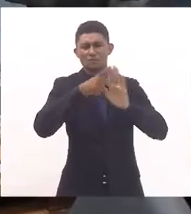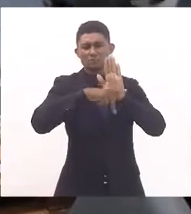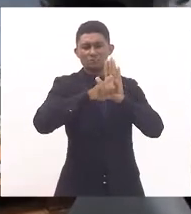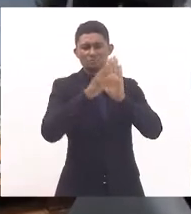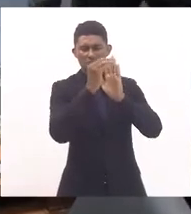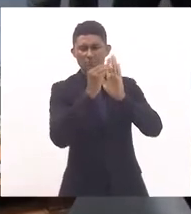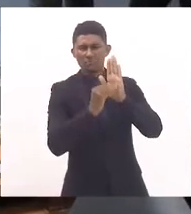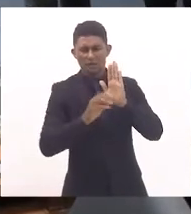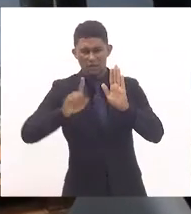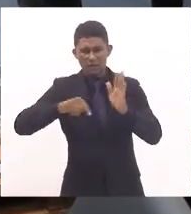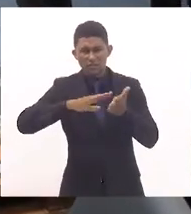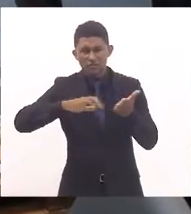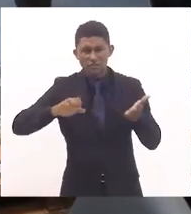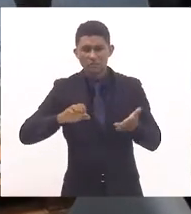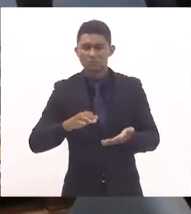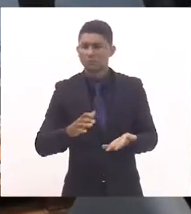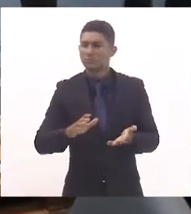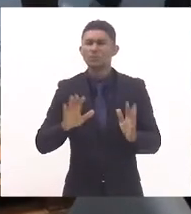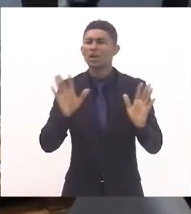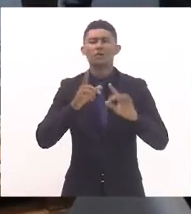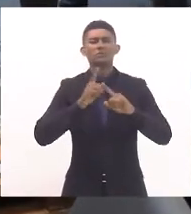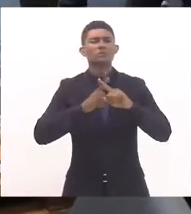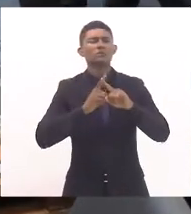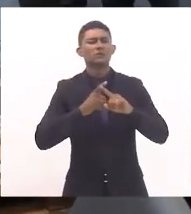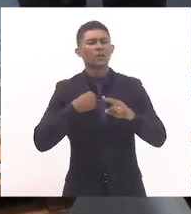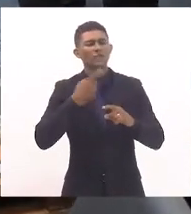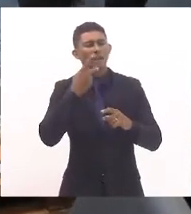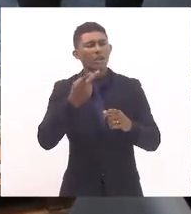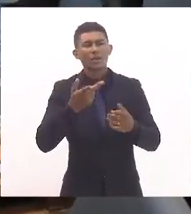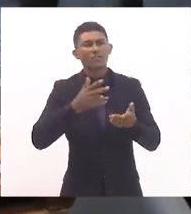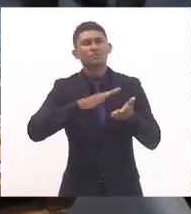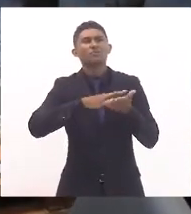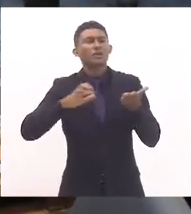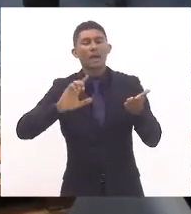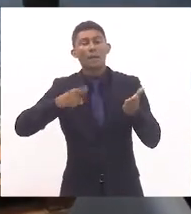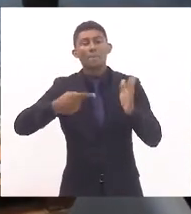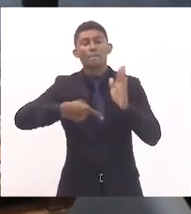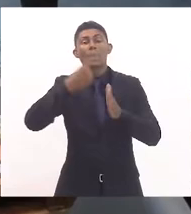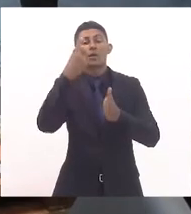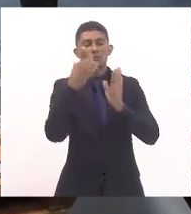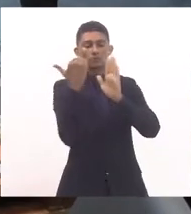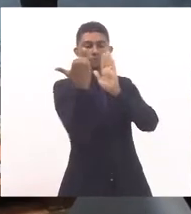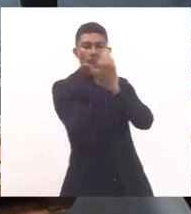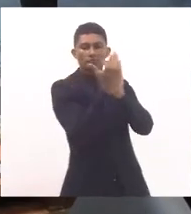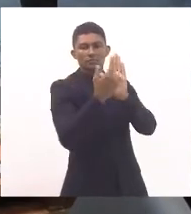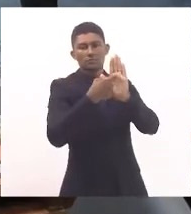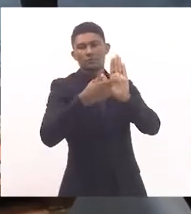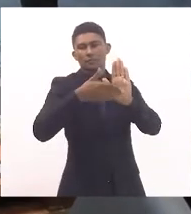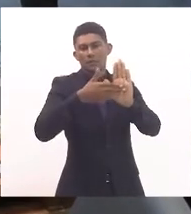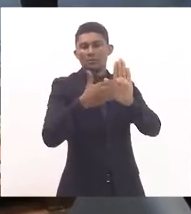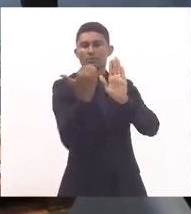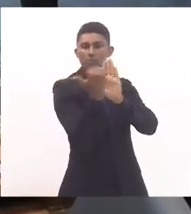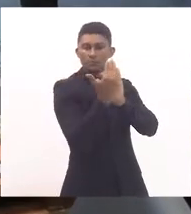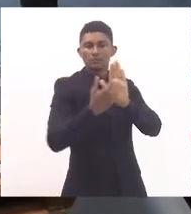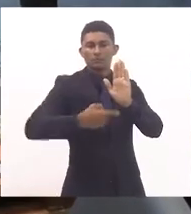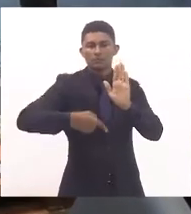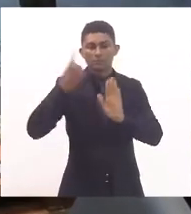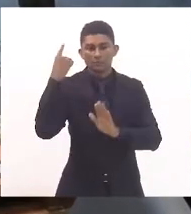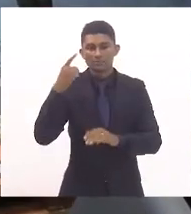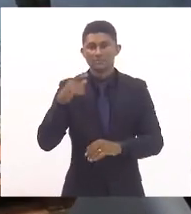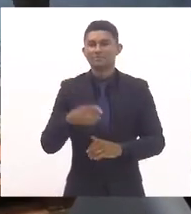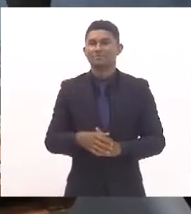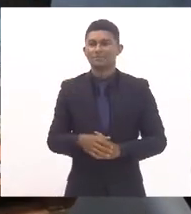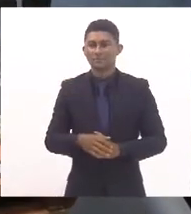Não. É porque eu tinha cantado para sair. É o primeiro da pauta. Deputado Imperador de